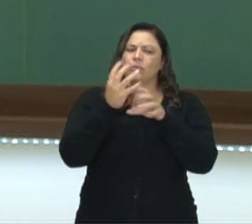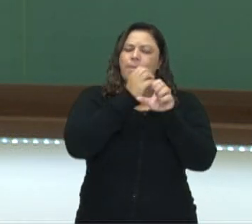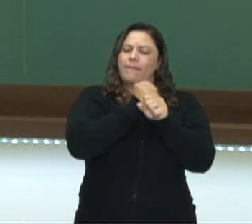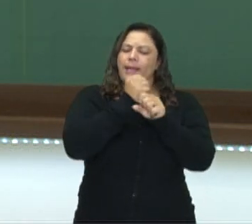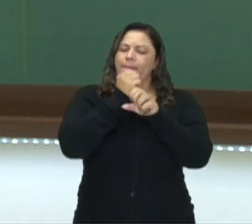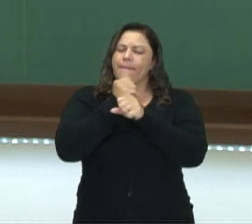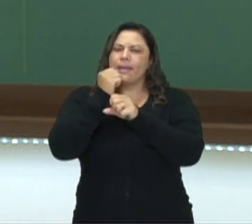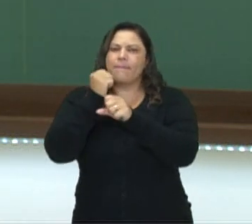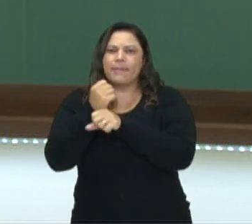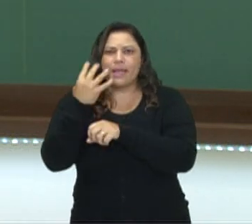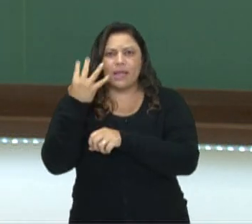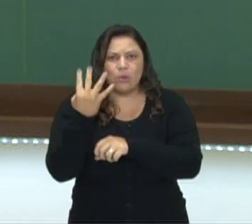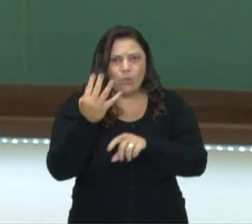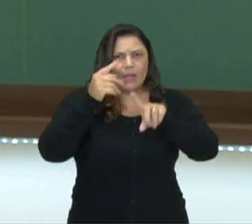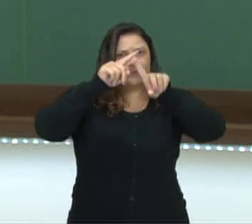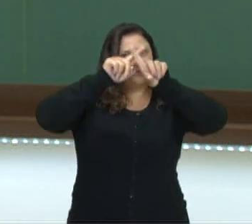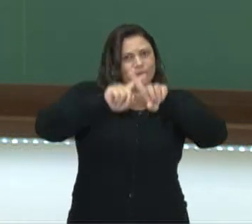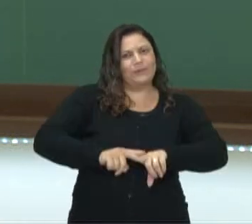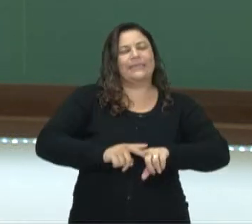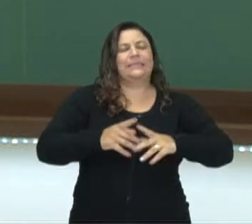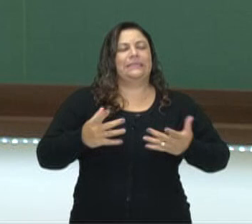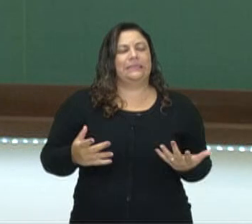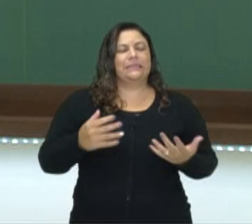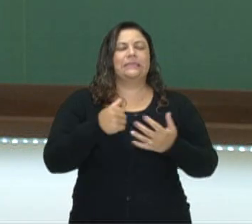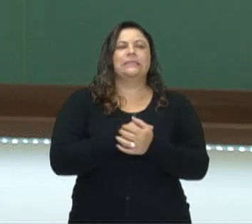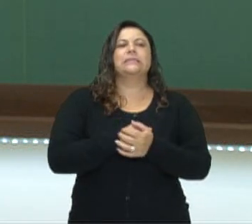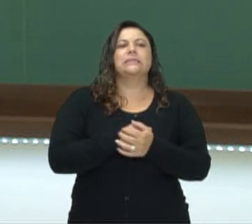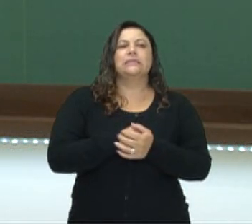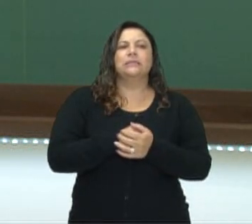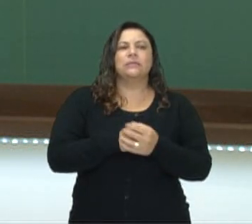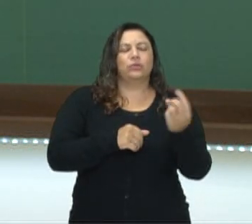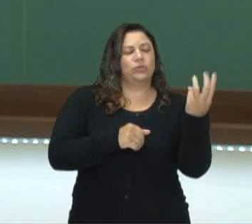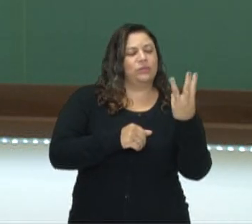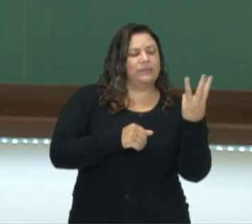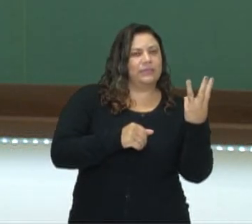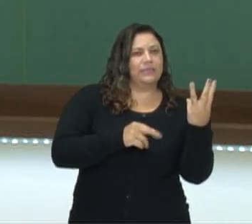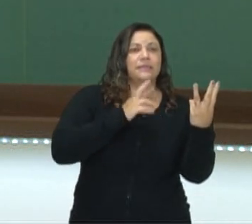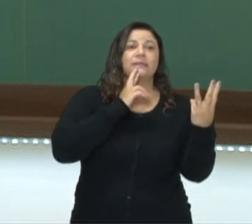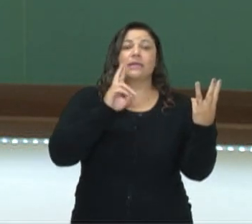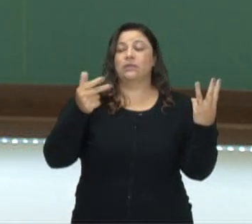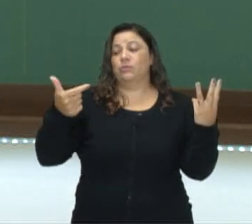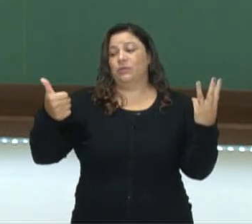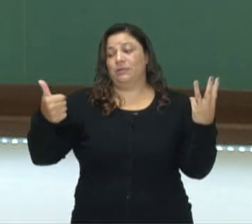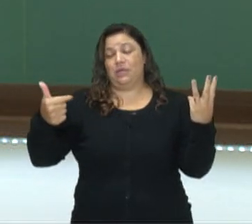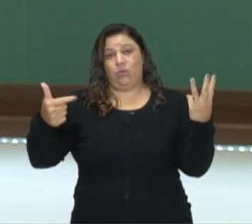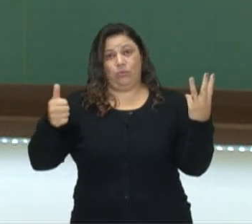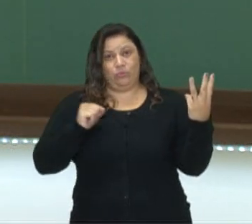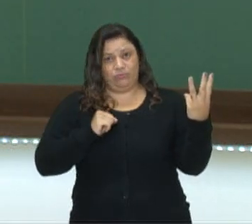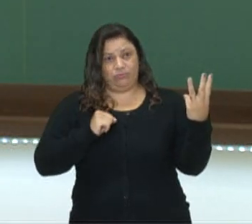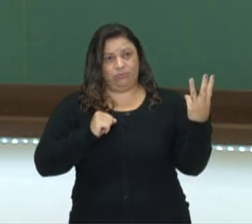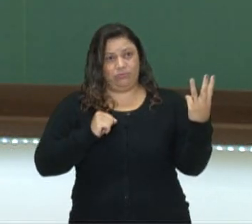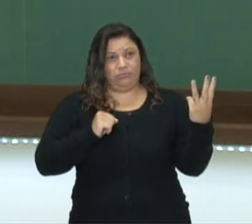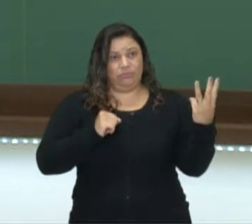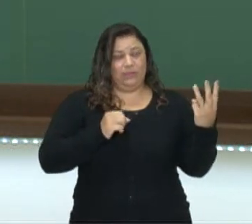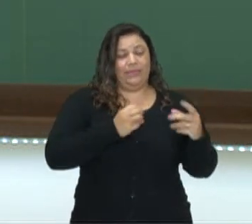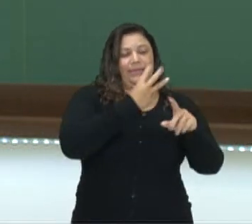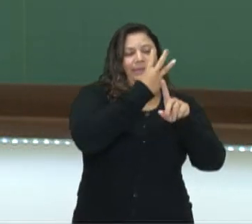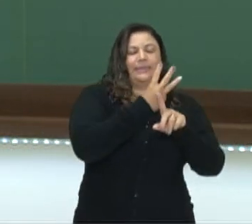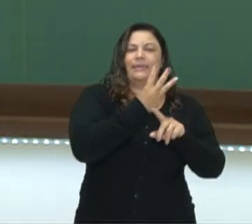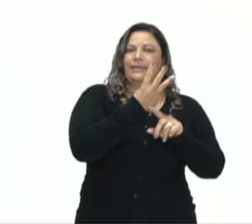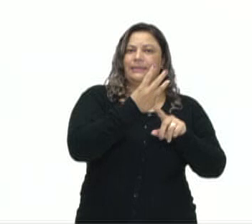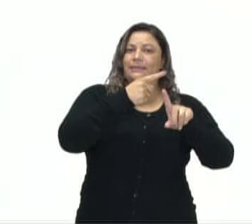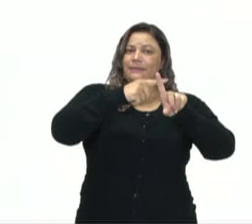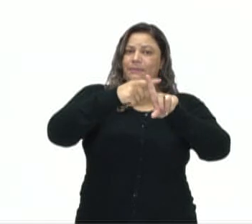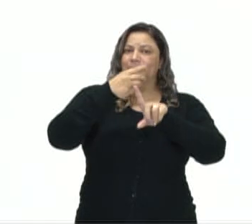4 vezes. Então, olha lá, o quádruplo de 3 vai ser 12. Porque se eu pegar 3 mais 3,